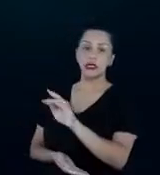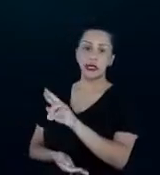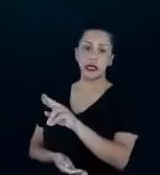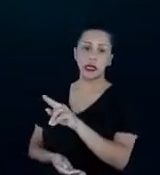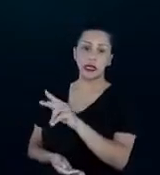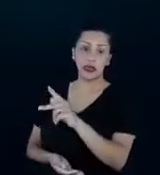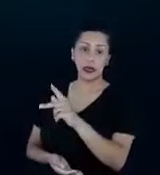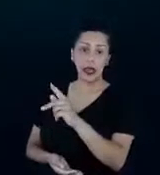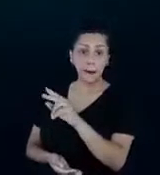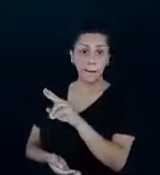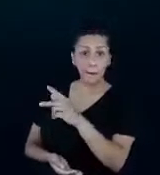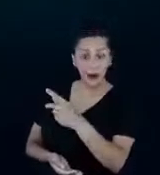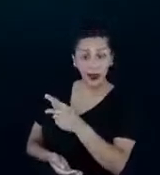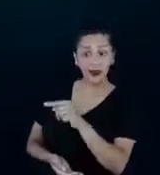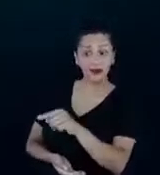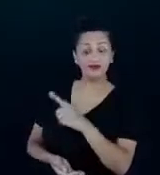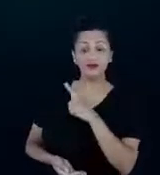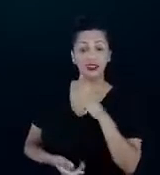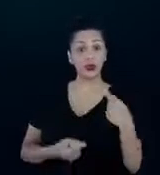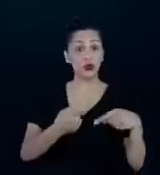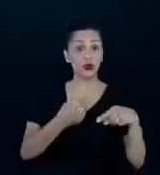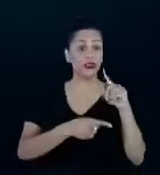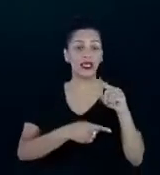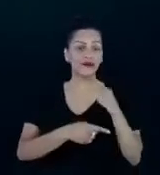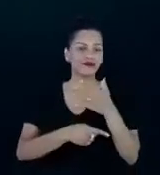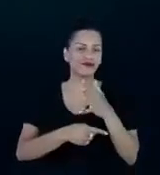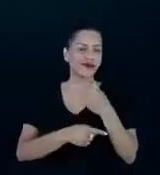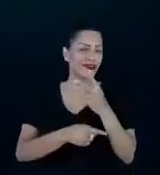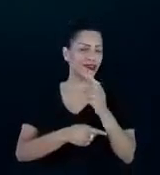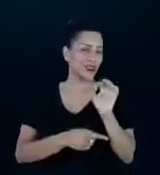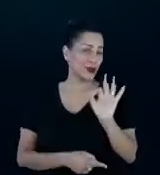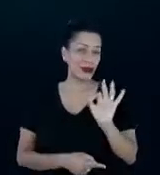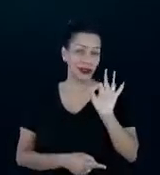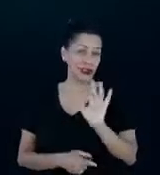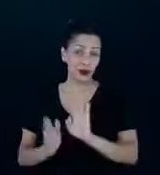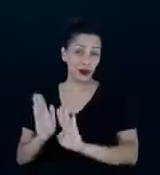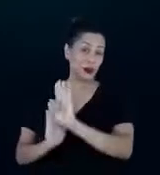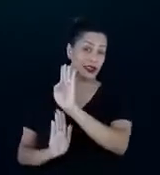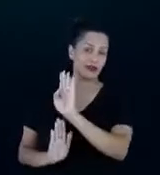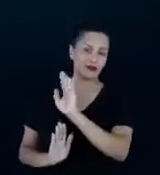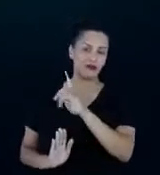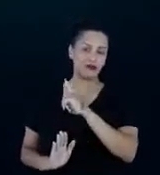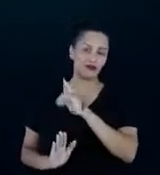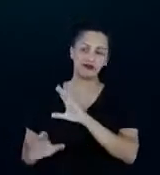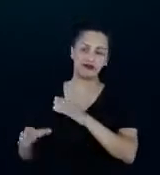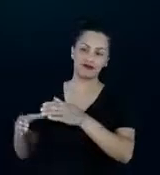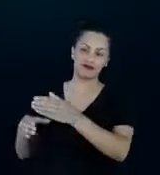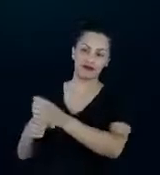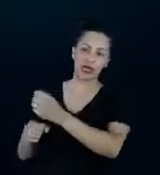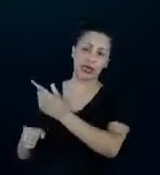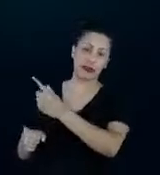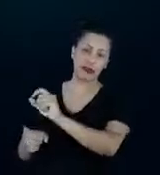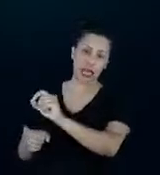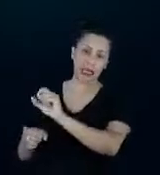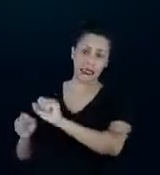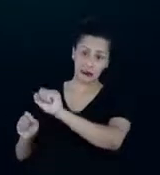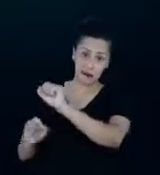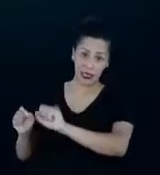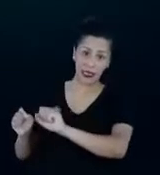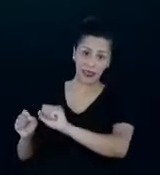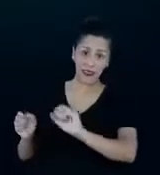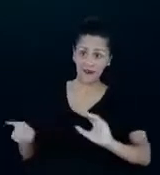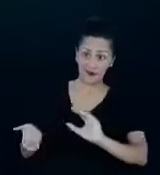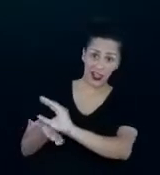emergentes, a taxa de sucesso com que eles trabalham é por volta de 20%, ou seja, para cada 10 startups, cada 10 empresas que eles colocam